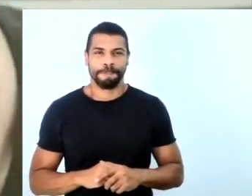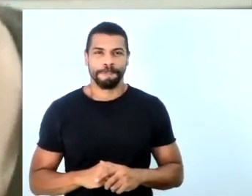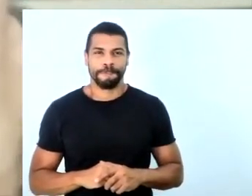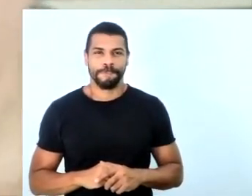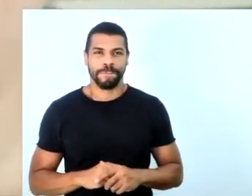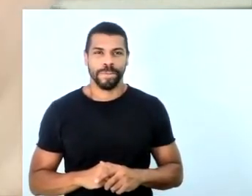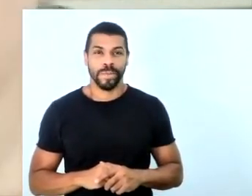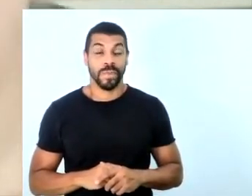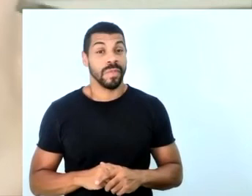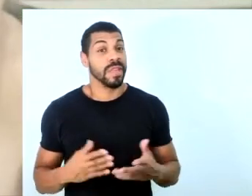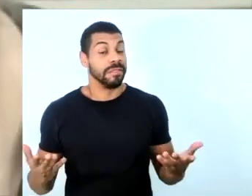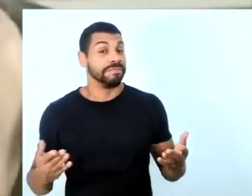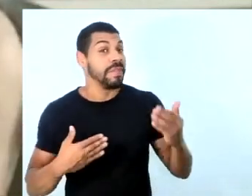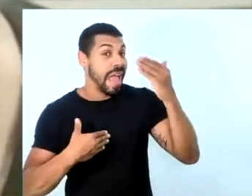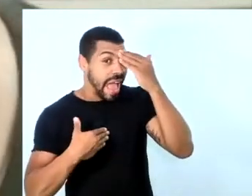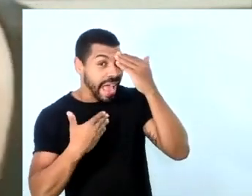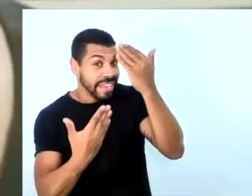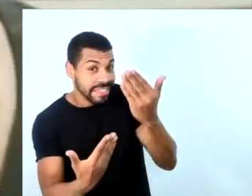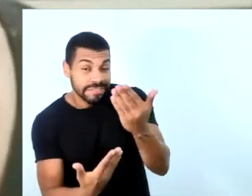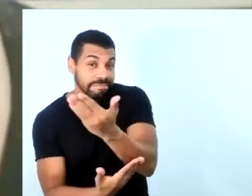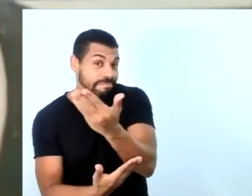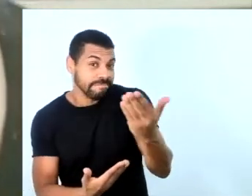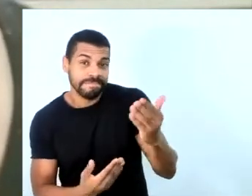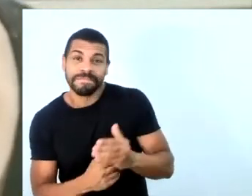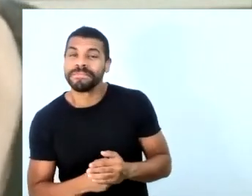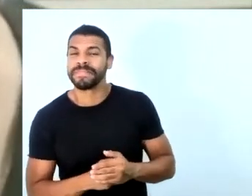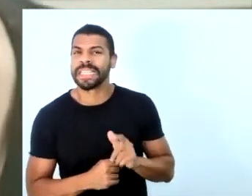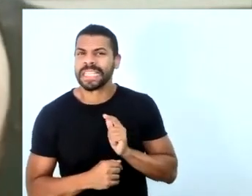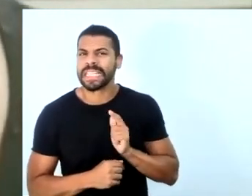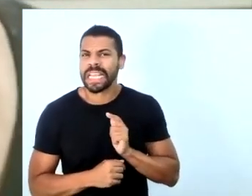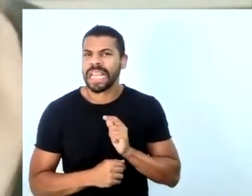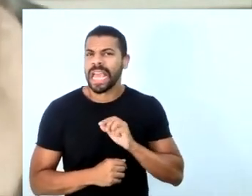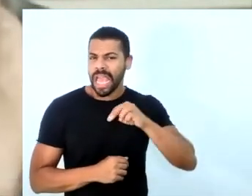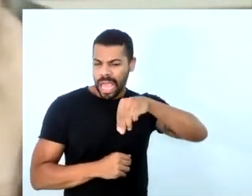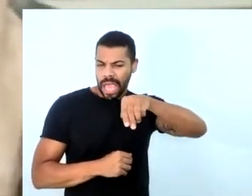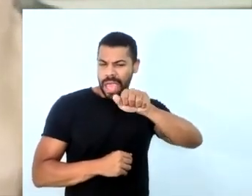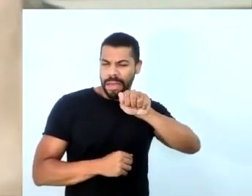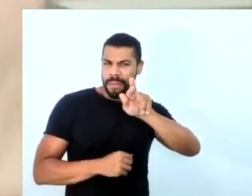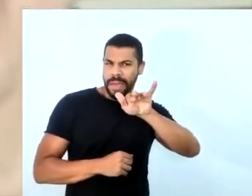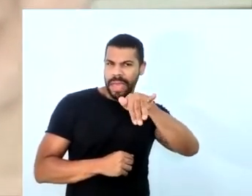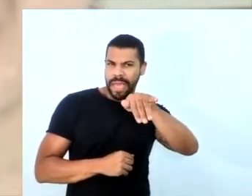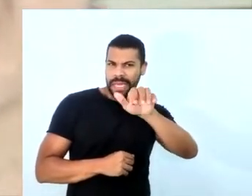Certo. Que bom. Tá bom. Bom, então eu agradeço. Não sei se a Marina